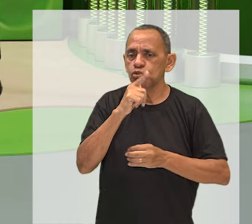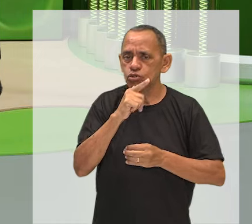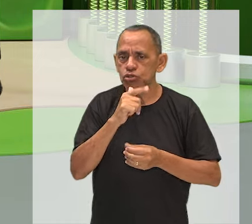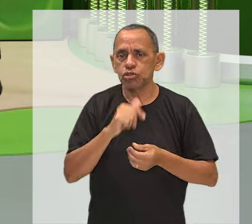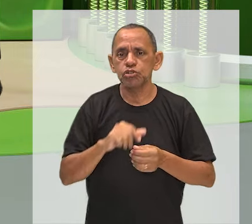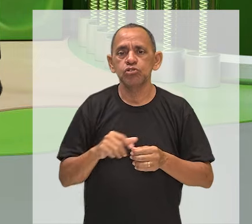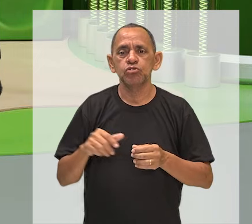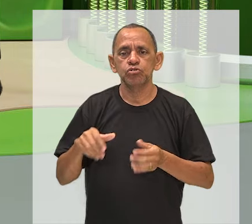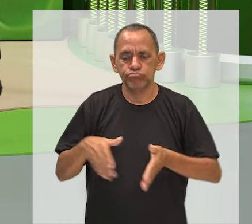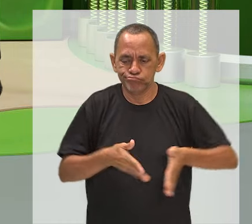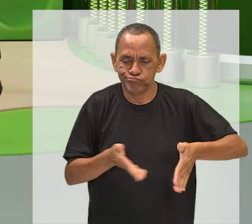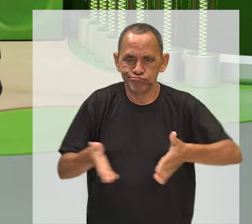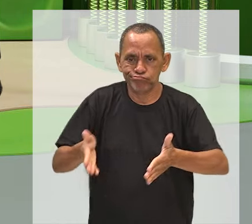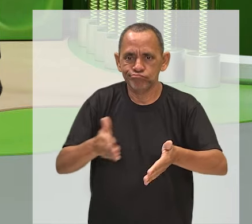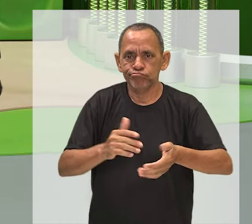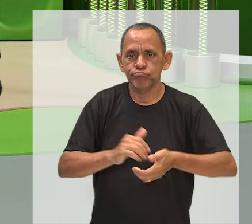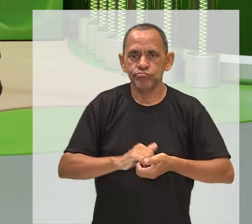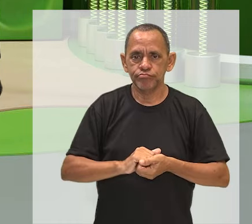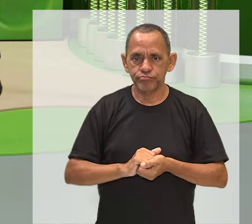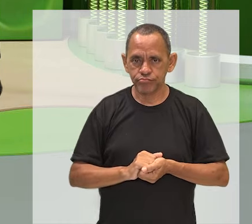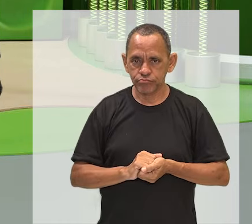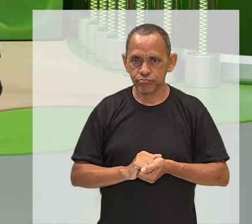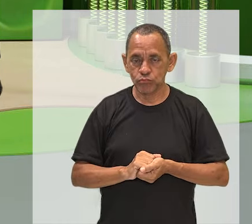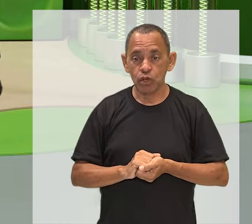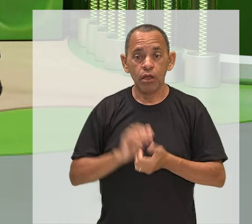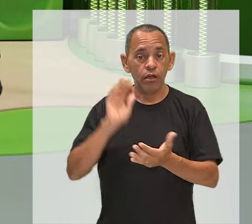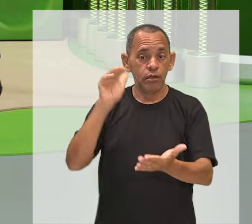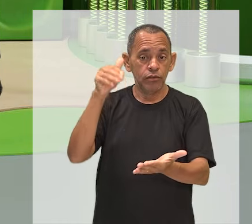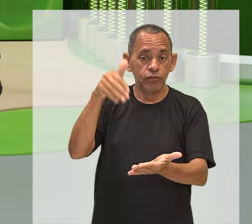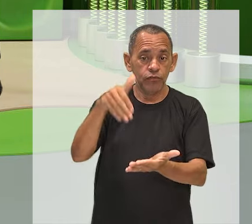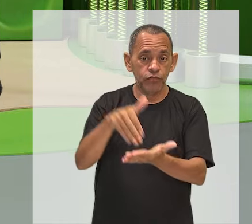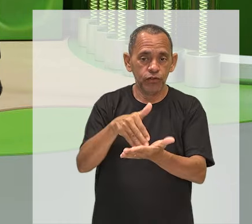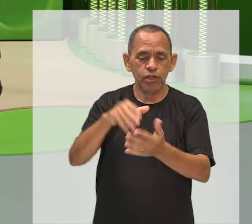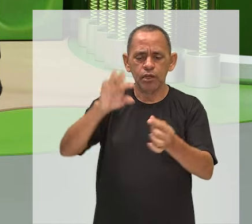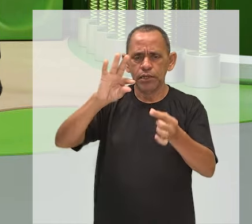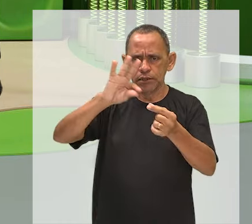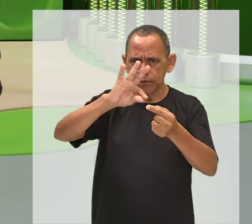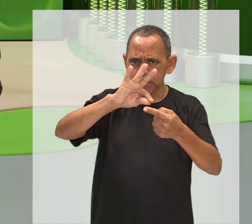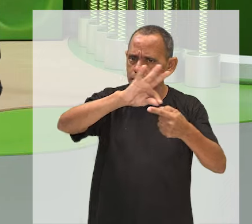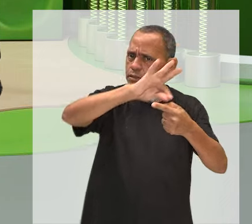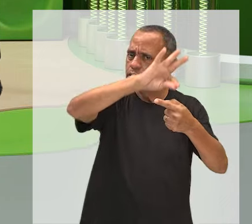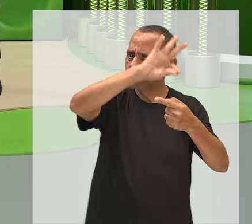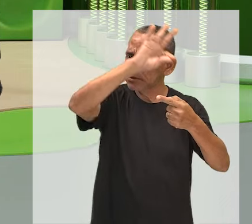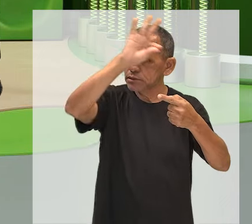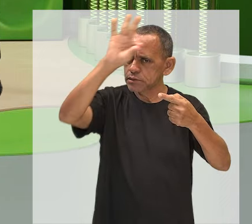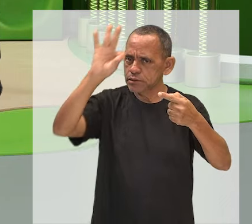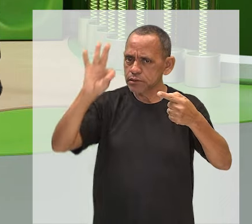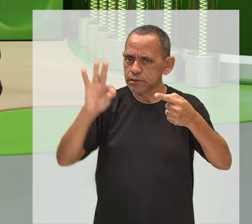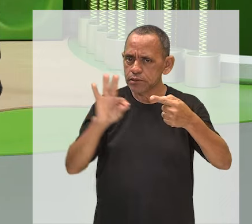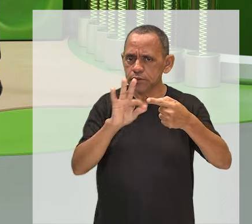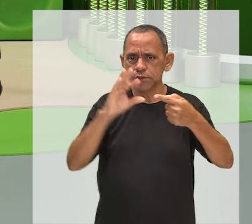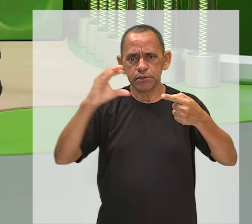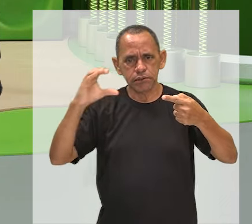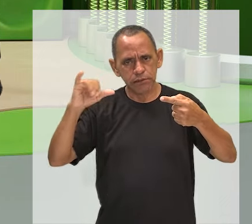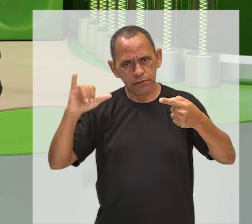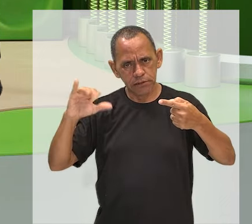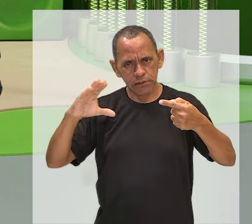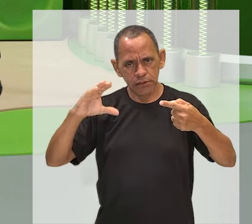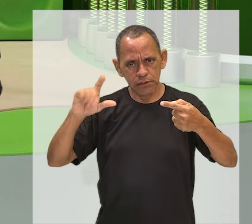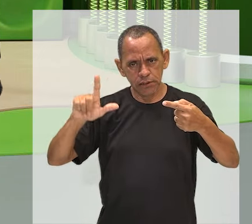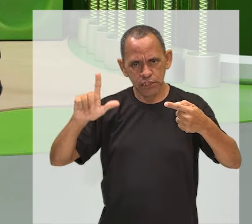país, tá? E por fim, né, na fase final de todo esse ciclo desses rios voadores, ele ainda